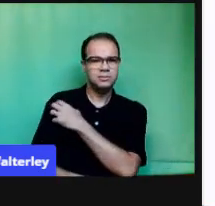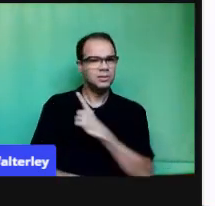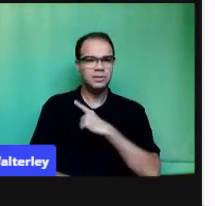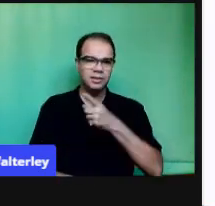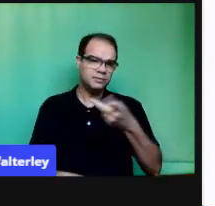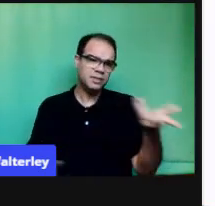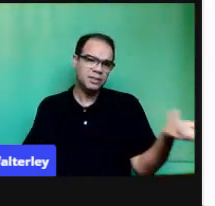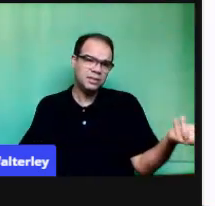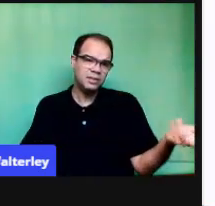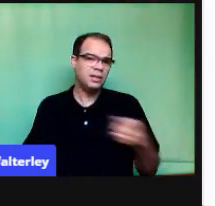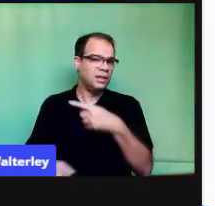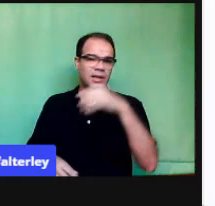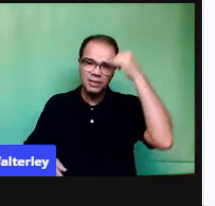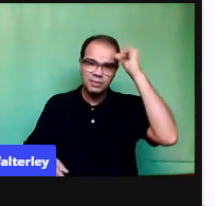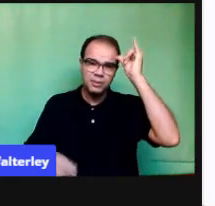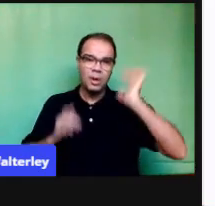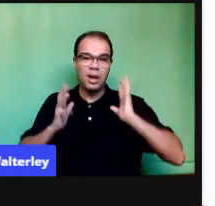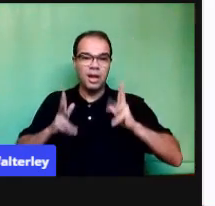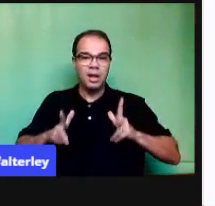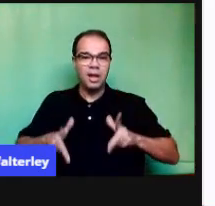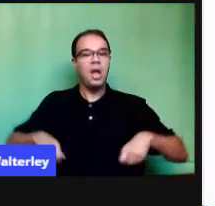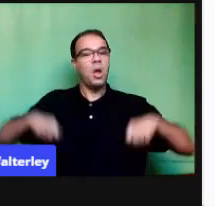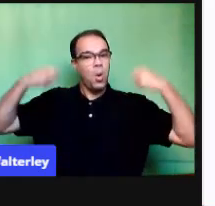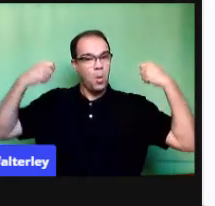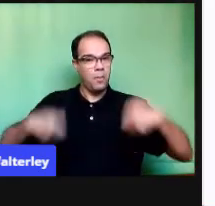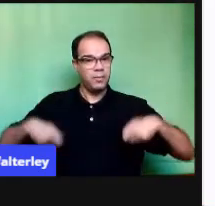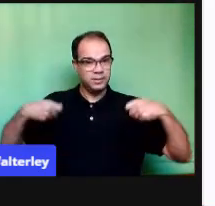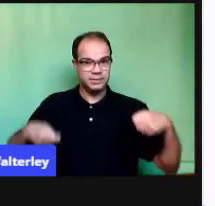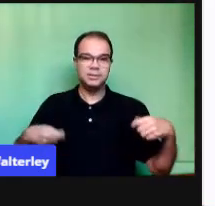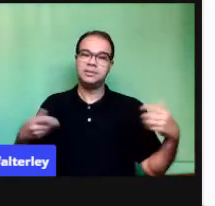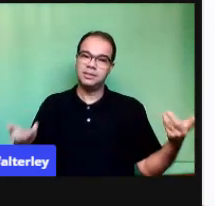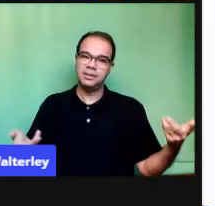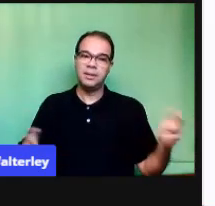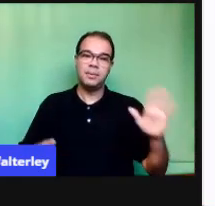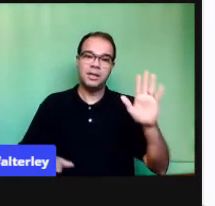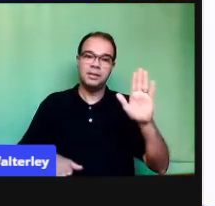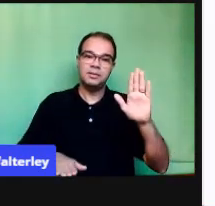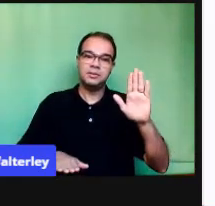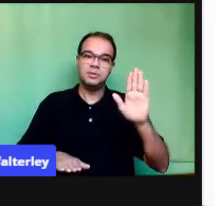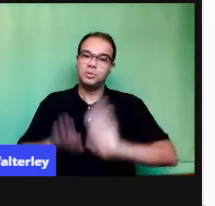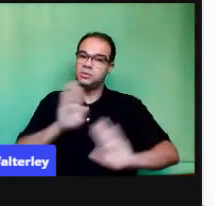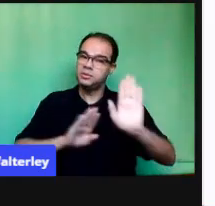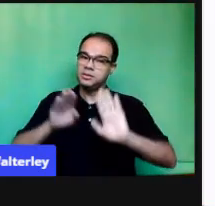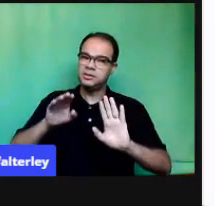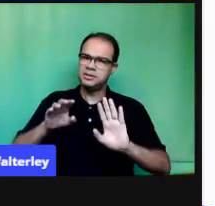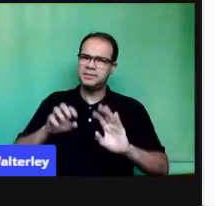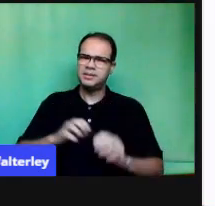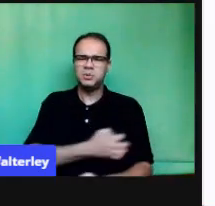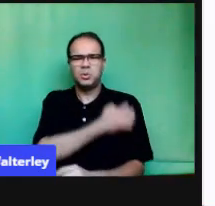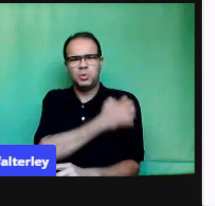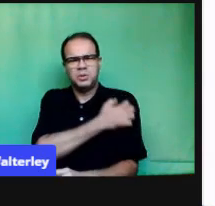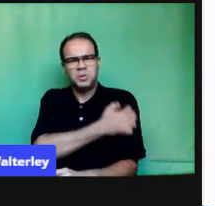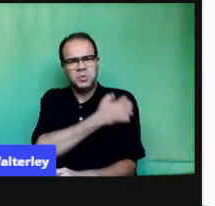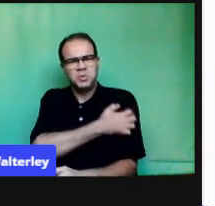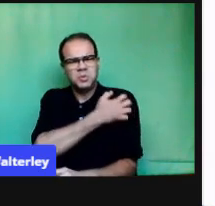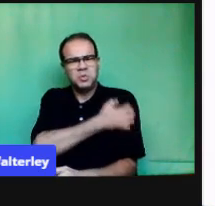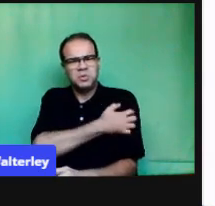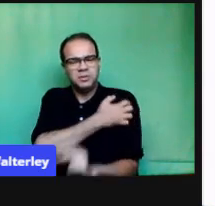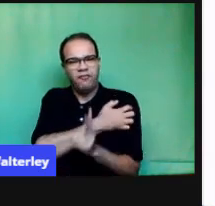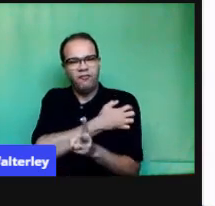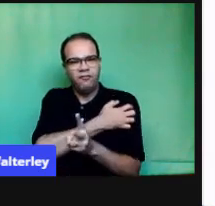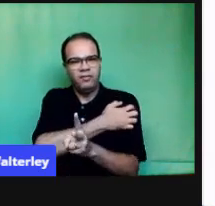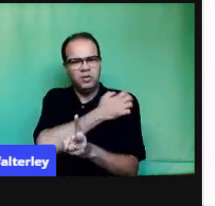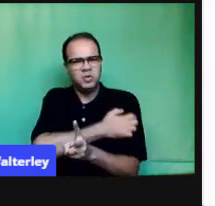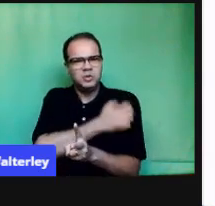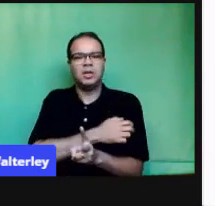autolimpeza dos animais, né? Quando a coceira é excessiva, pode ser que tenha realmente doenças de pele